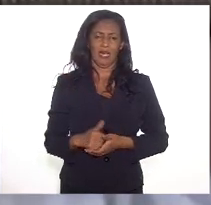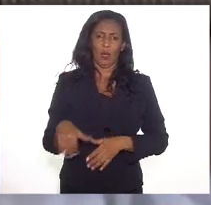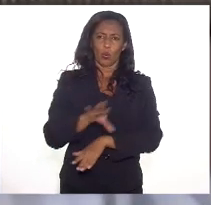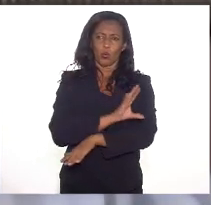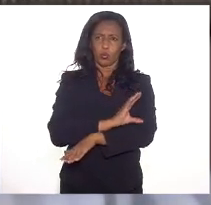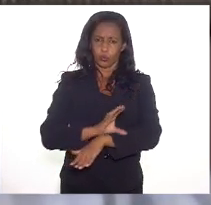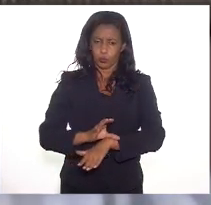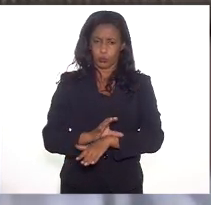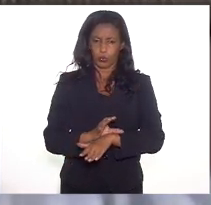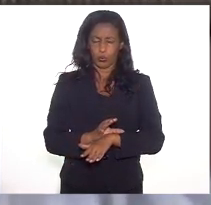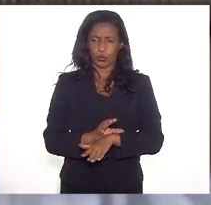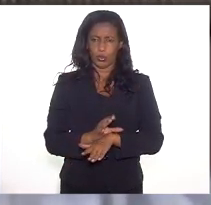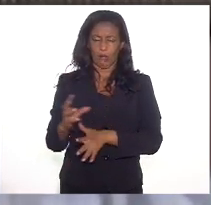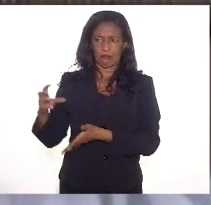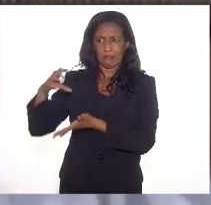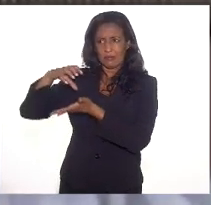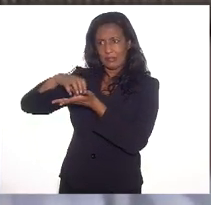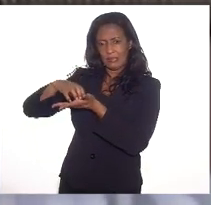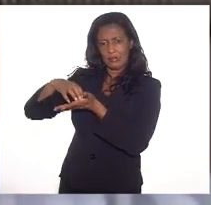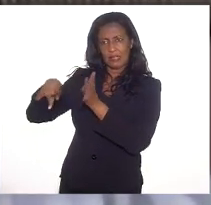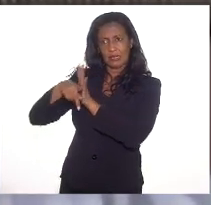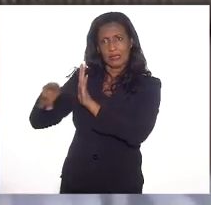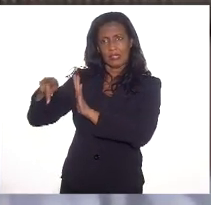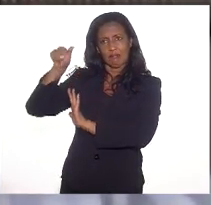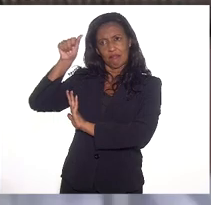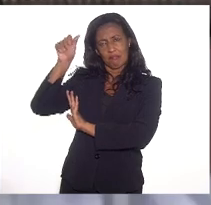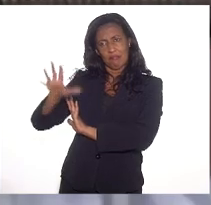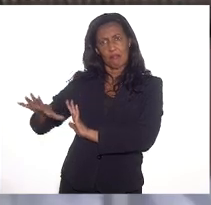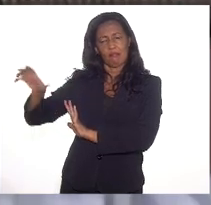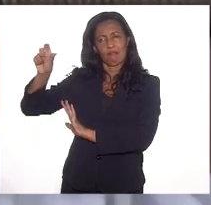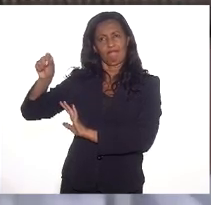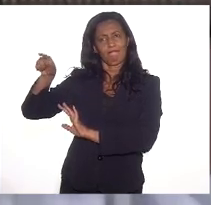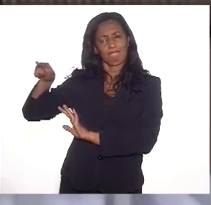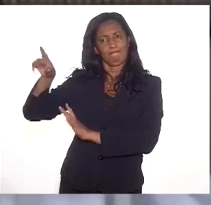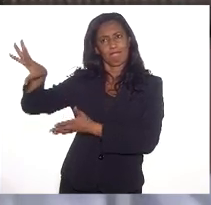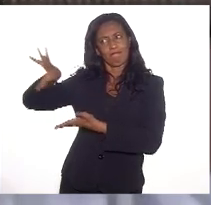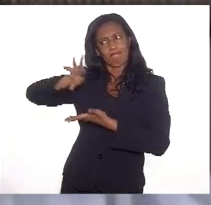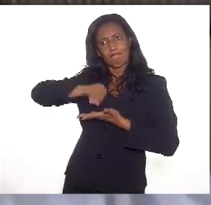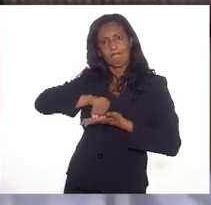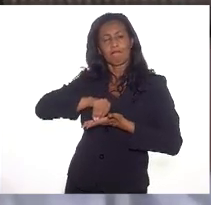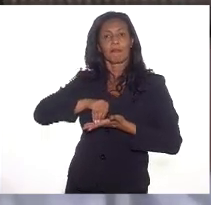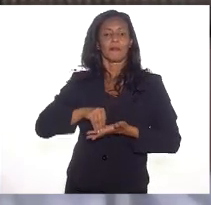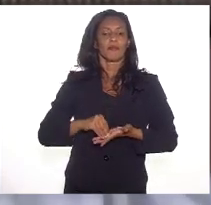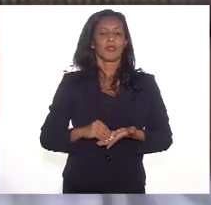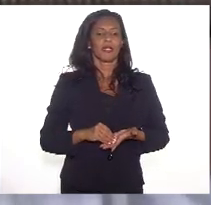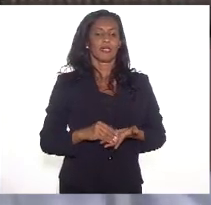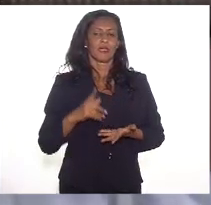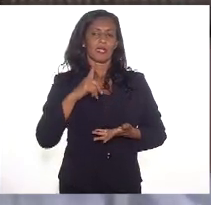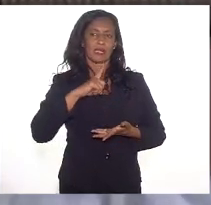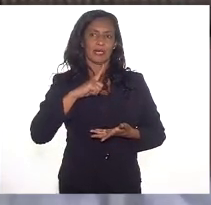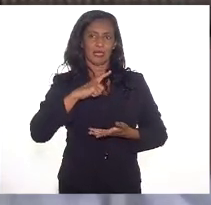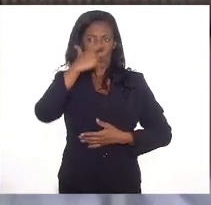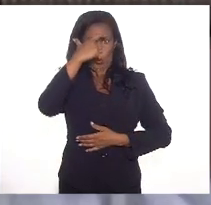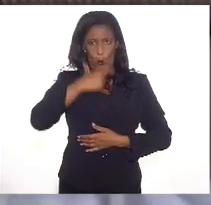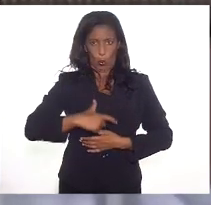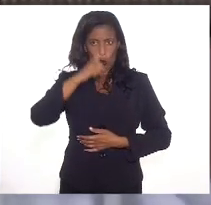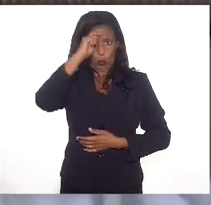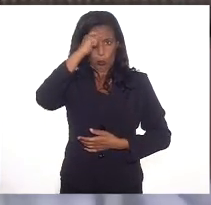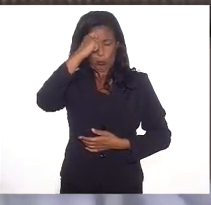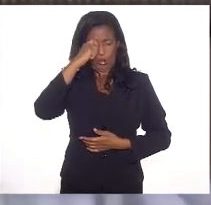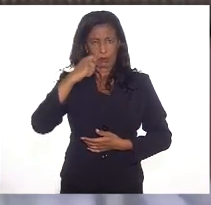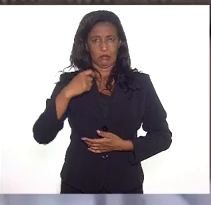cultura matriz africana, né, que, em suma, né, tem nos corpos negros a